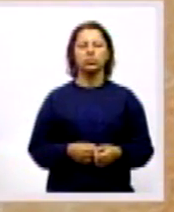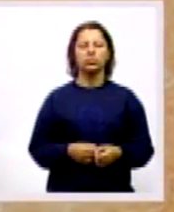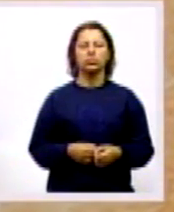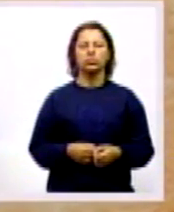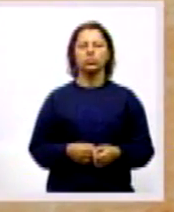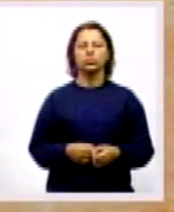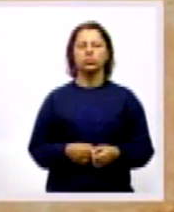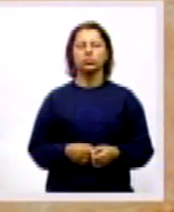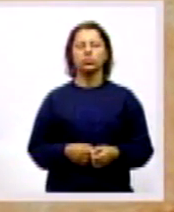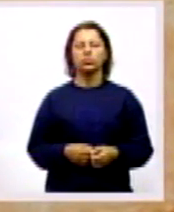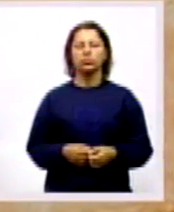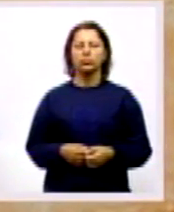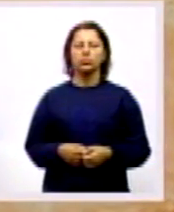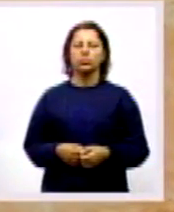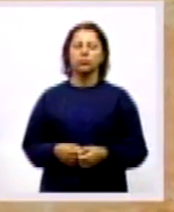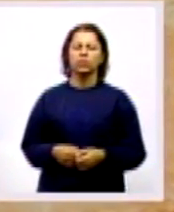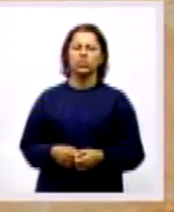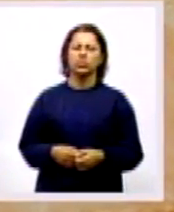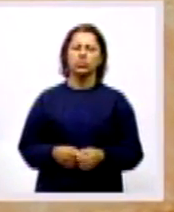humor?